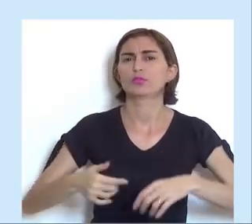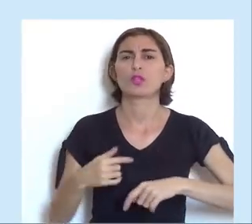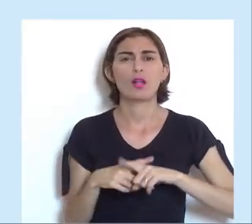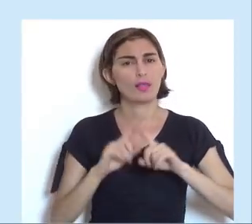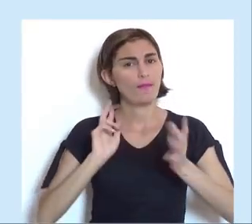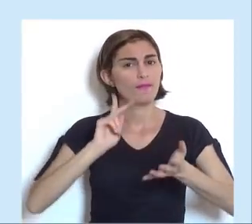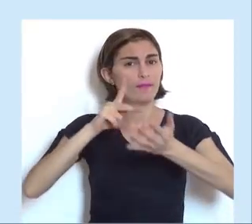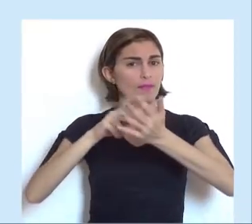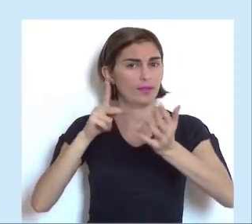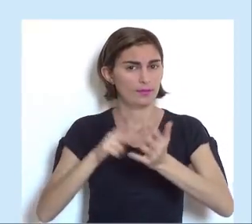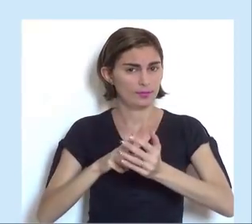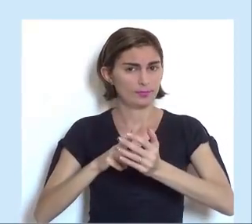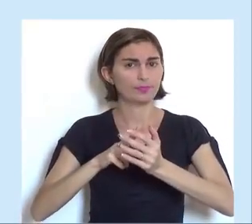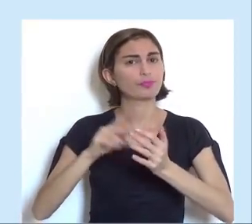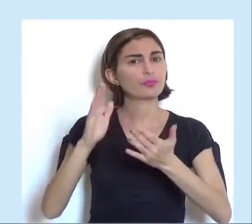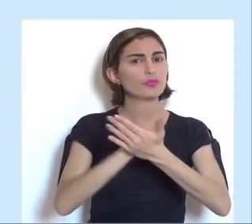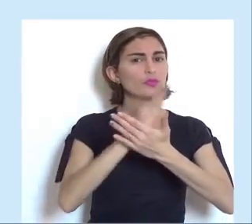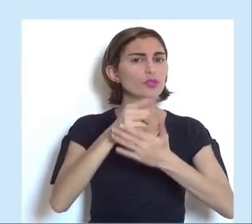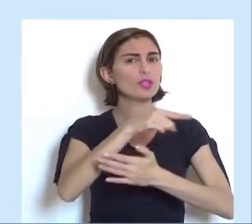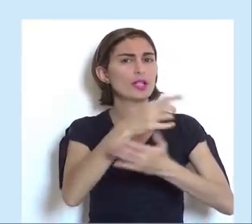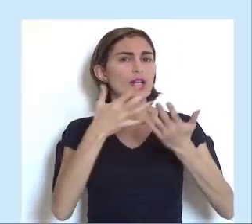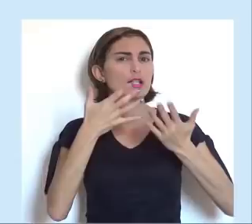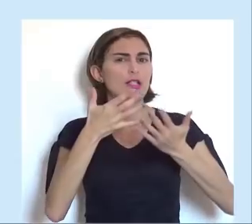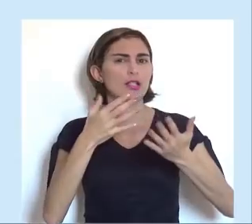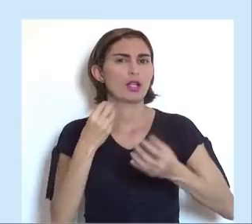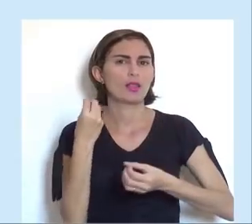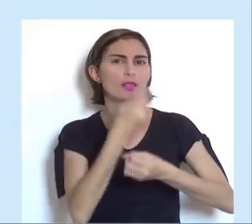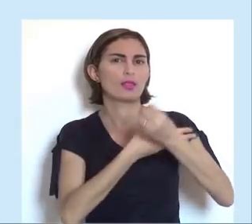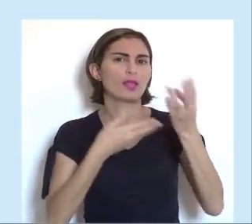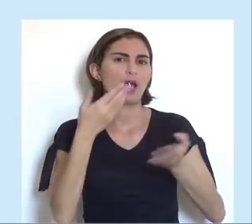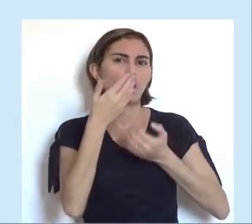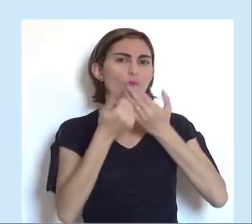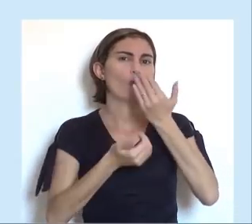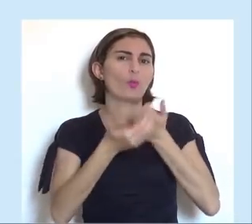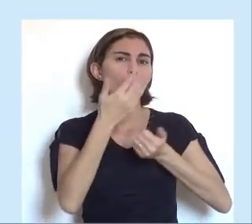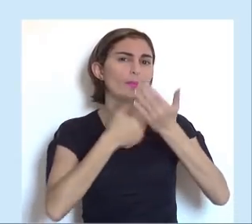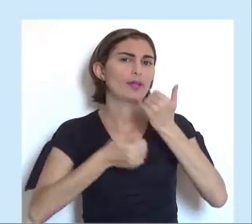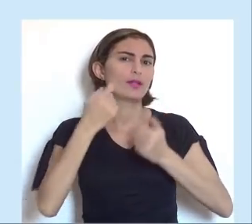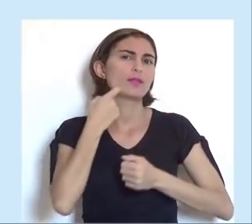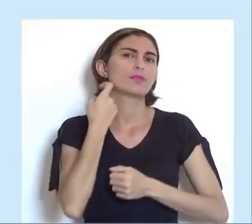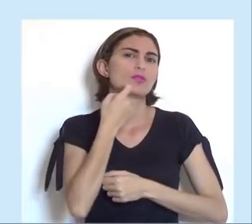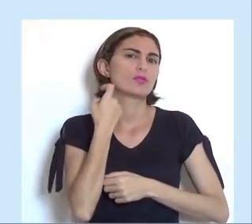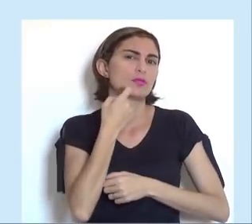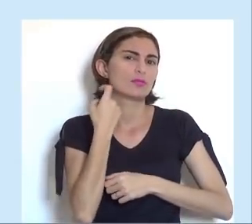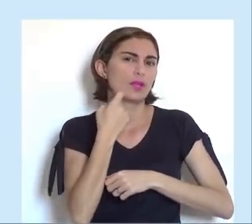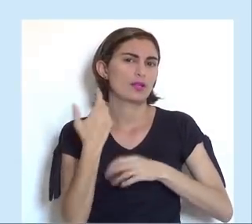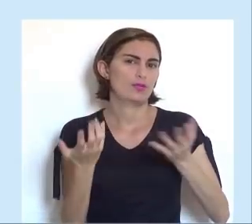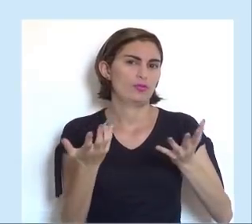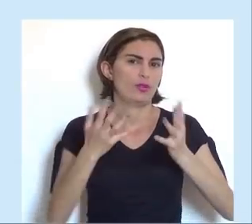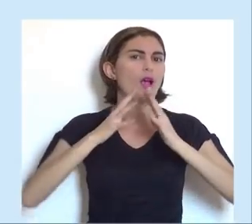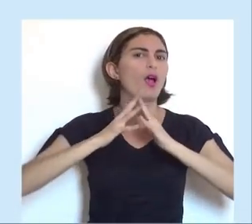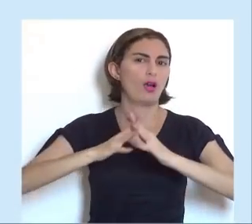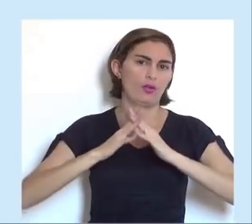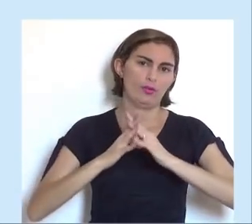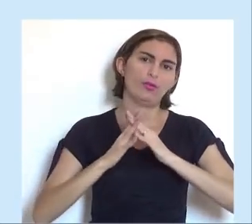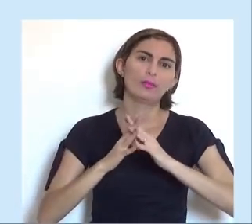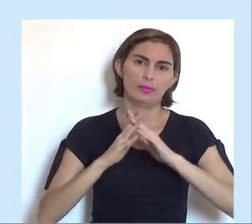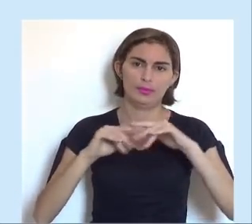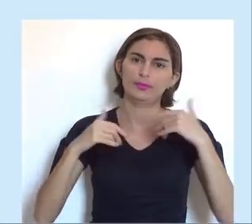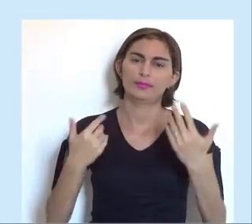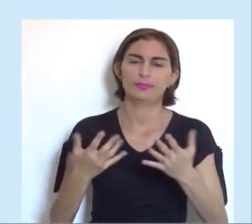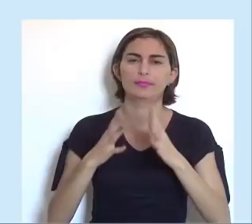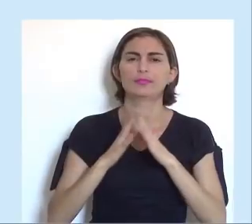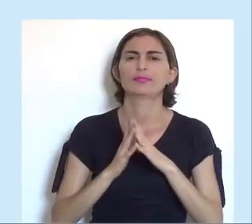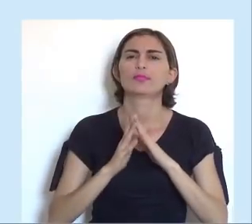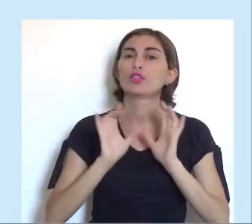cordel. Na verdade, o que talvez ele queria era dar comida para os peixes. Isso é uma complicação imensa, inclusive,